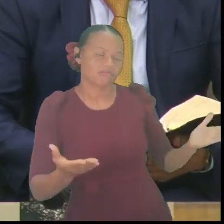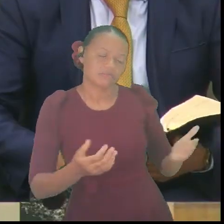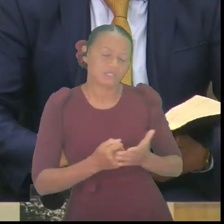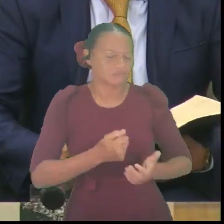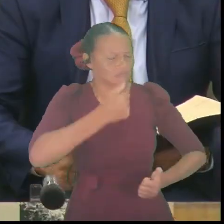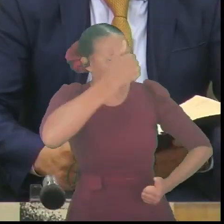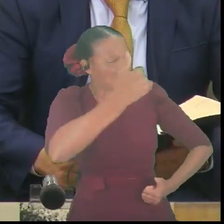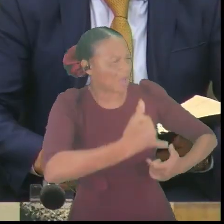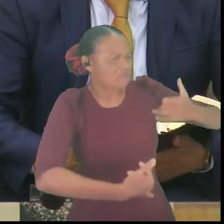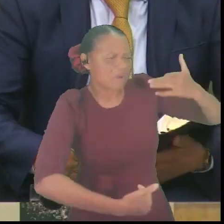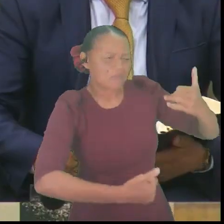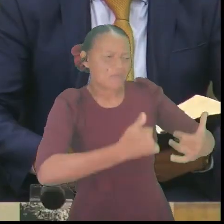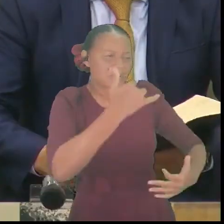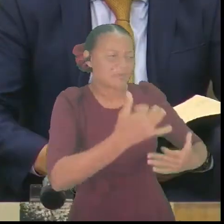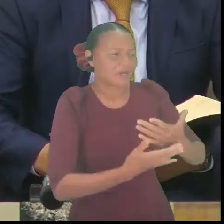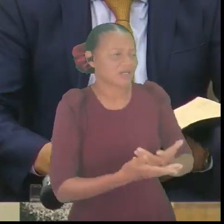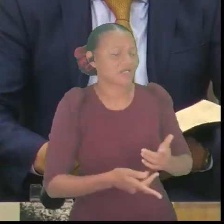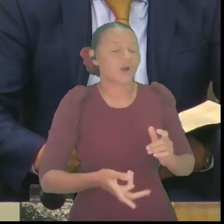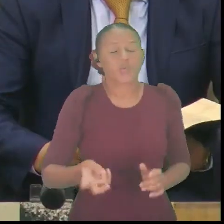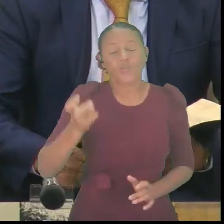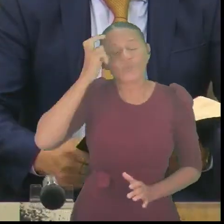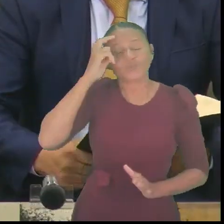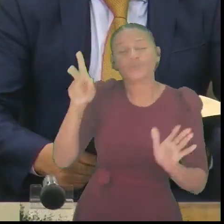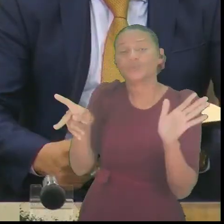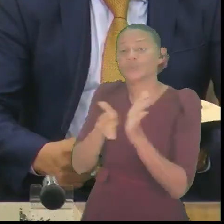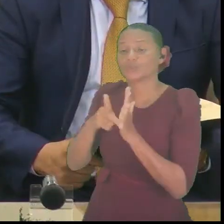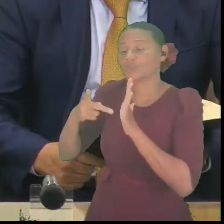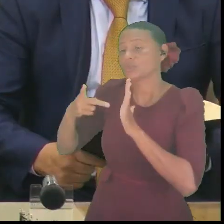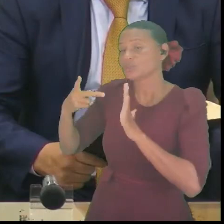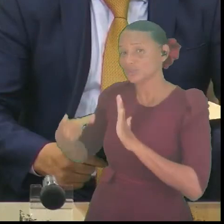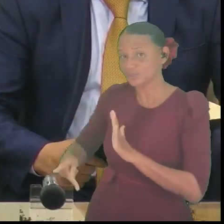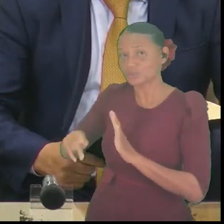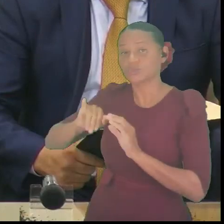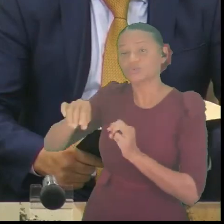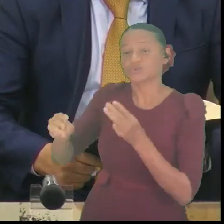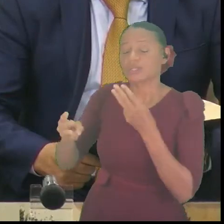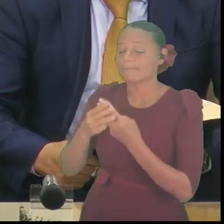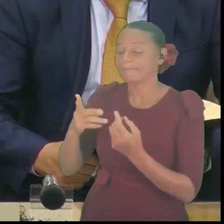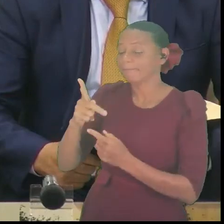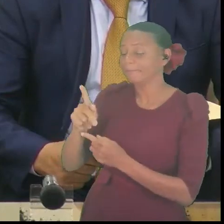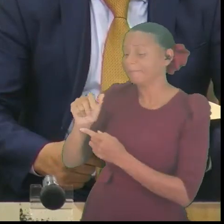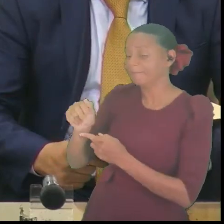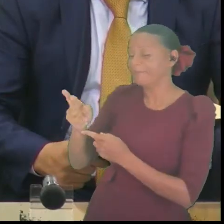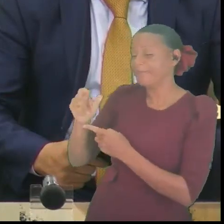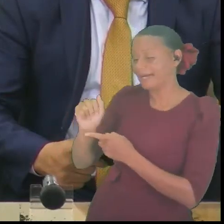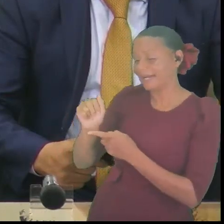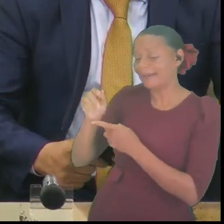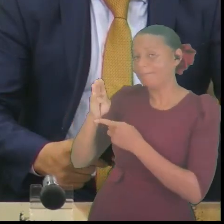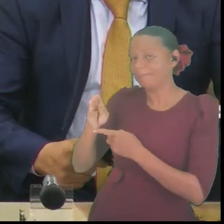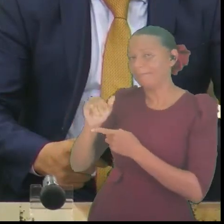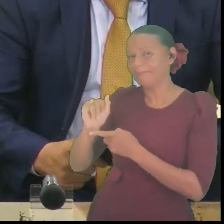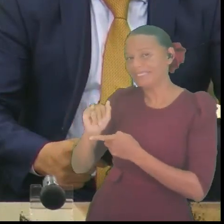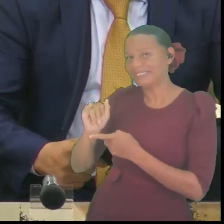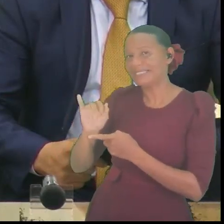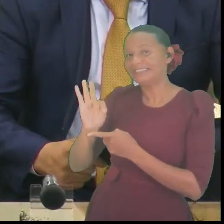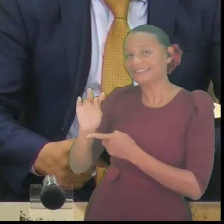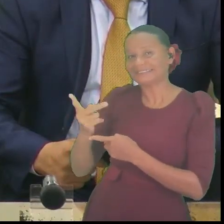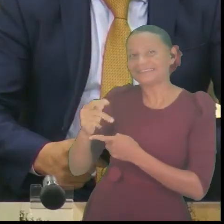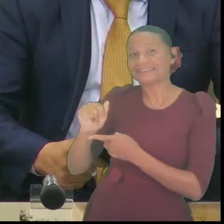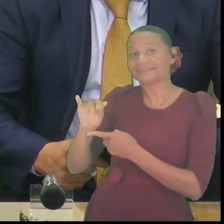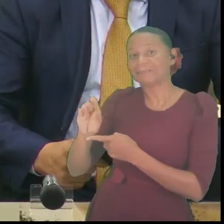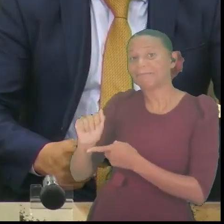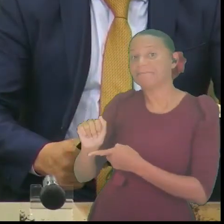Deus e fazia aquilo que na cultura judaica é chamado de bar mitzvah, tornando-se assim um filho do mandamento. A partir de